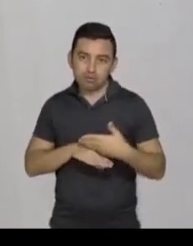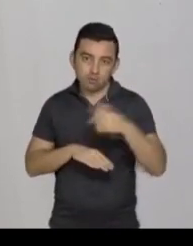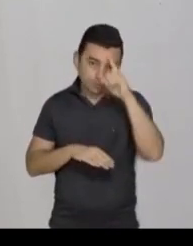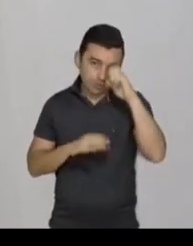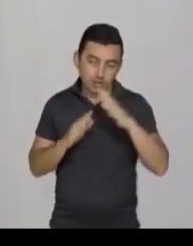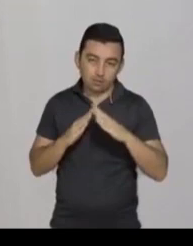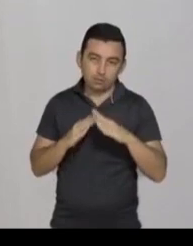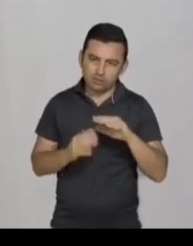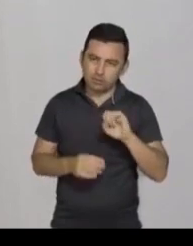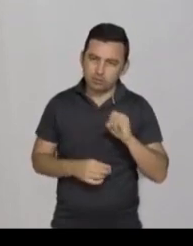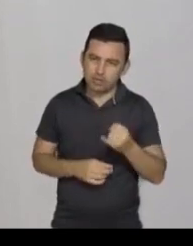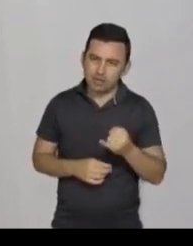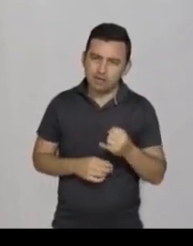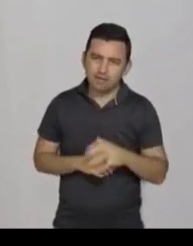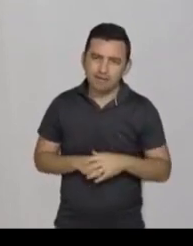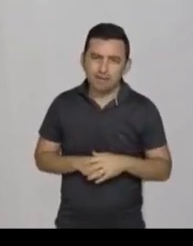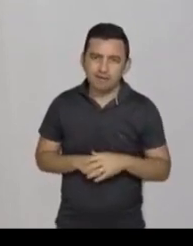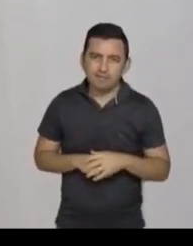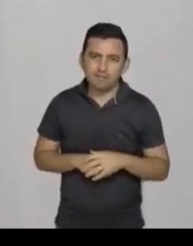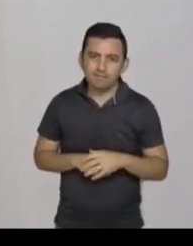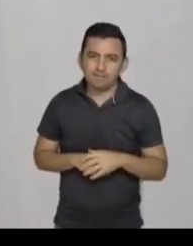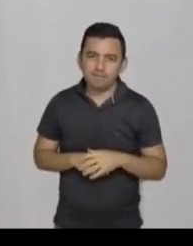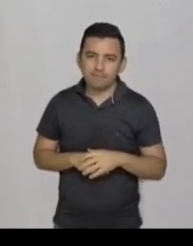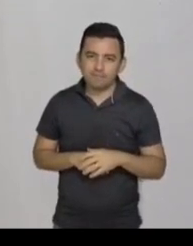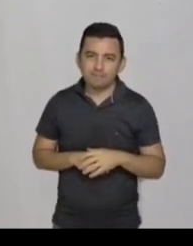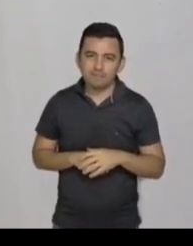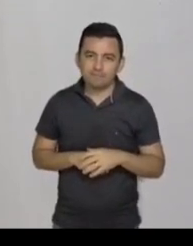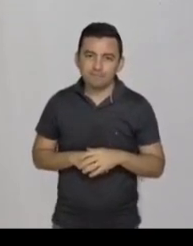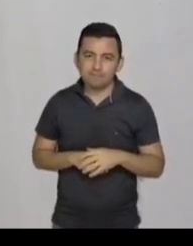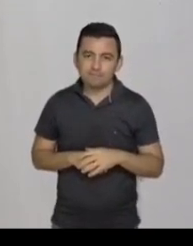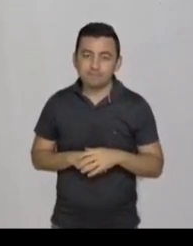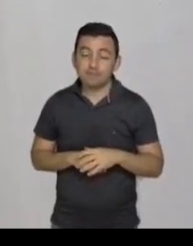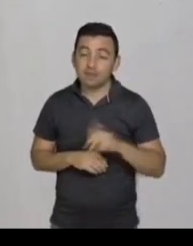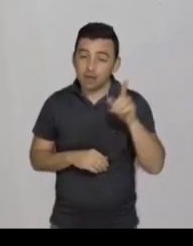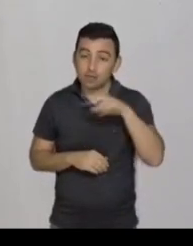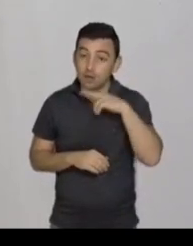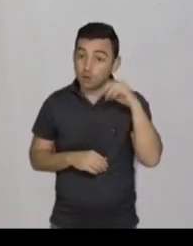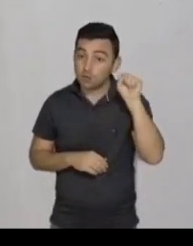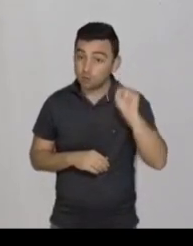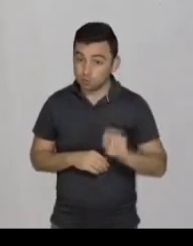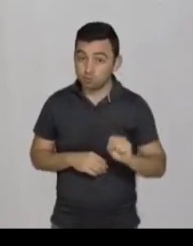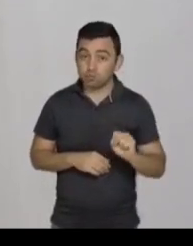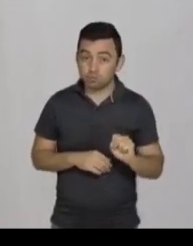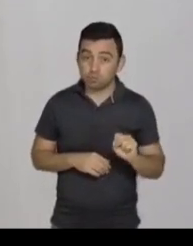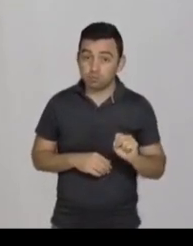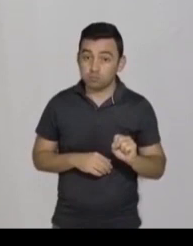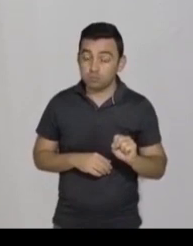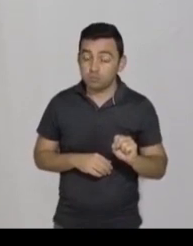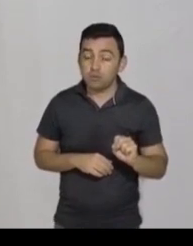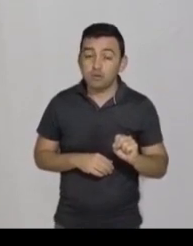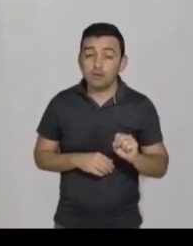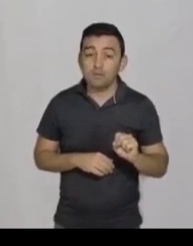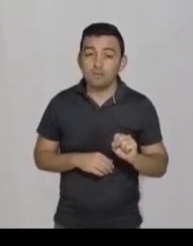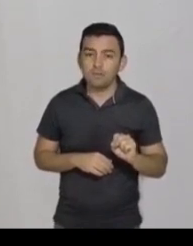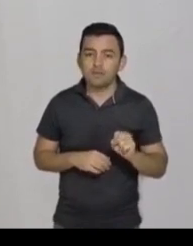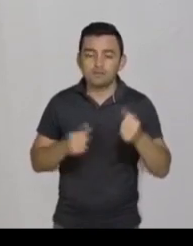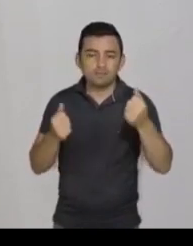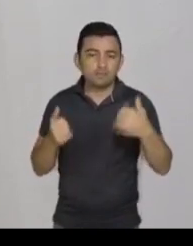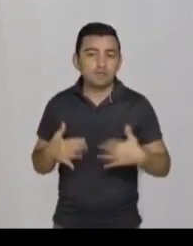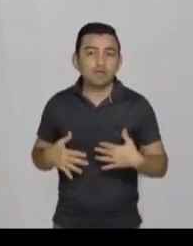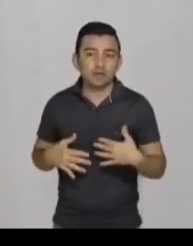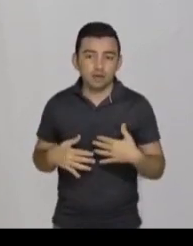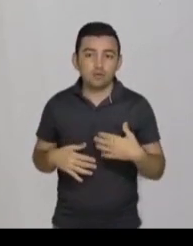São José e lá de Jaraguá do Sul que trata sobre a renovação